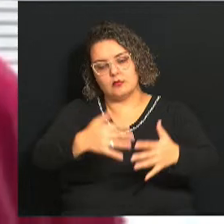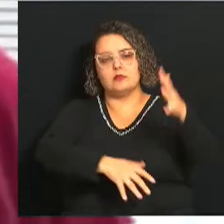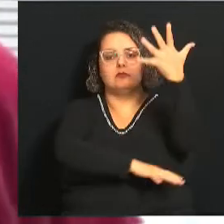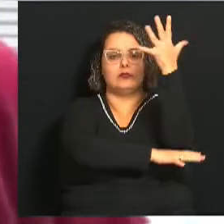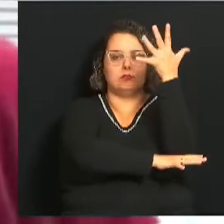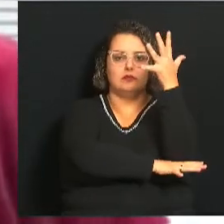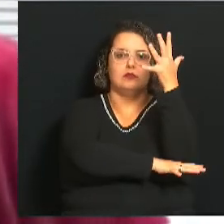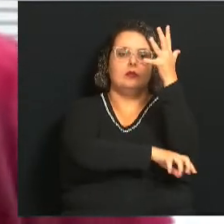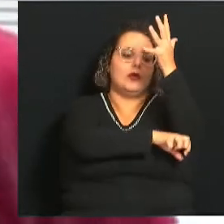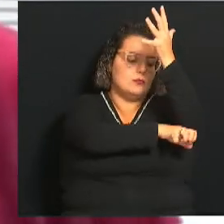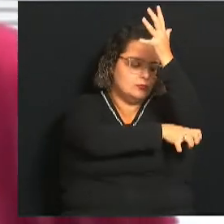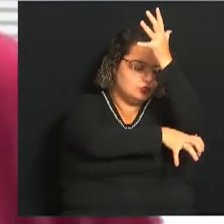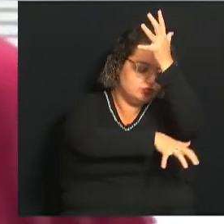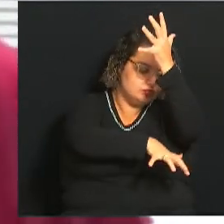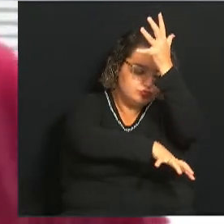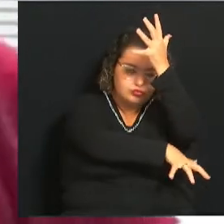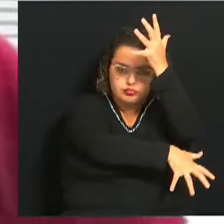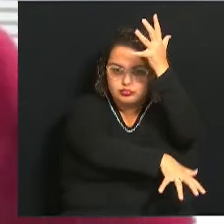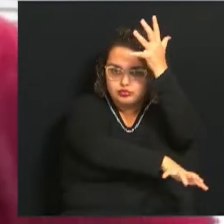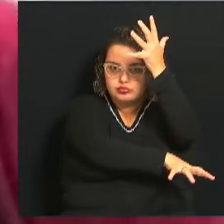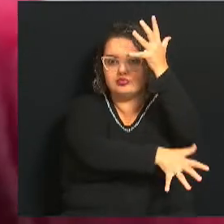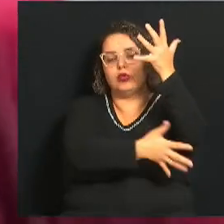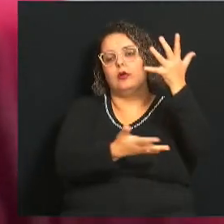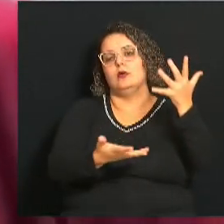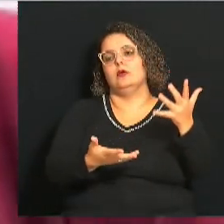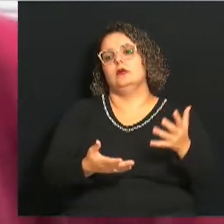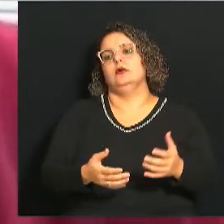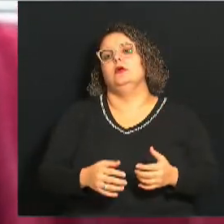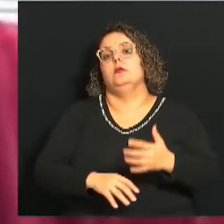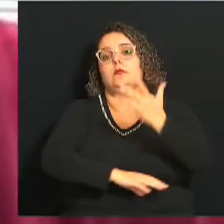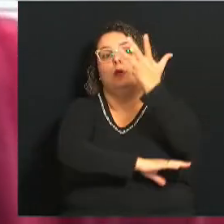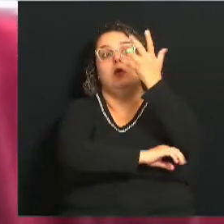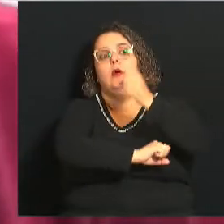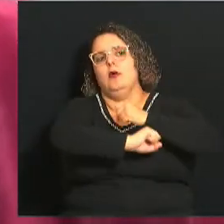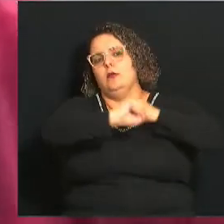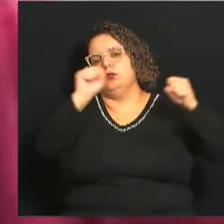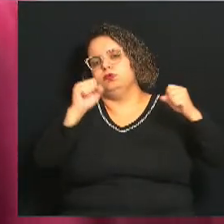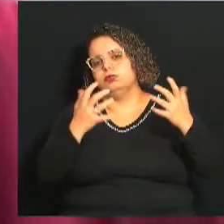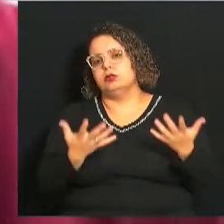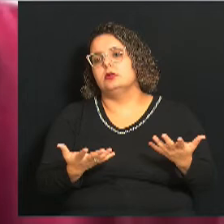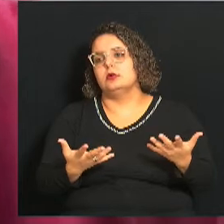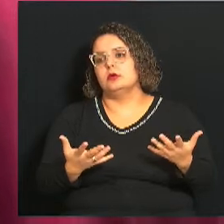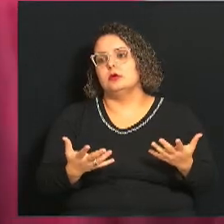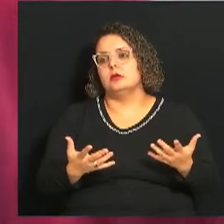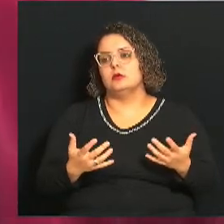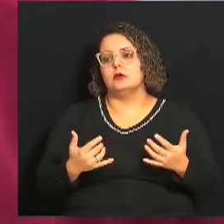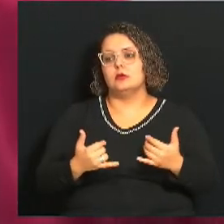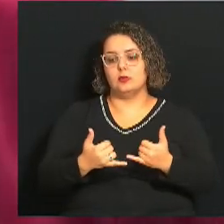parecer, as raízes dessas árvores de grande porte, essa rede subterrânea ela é feita